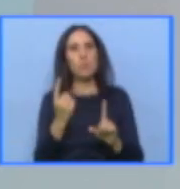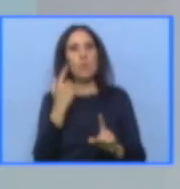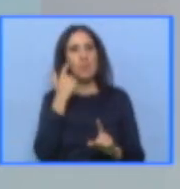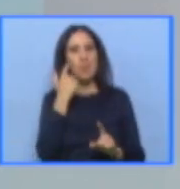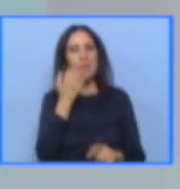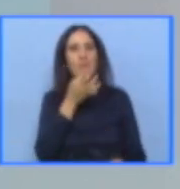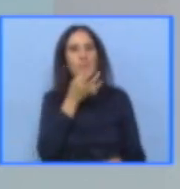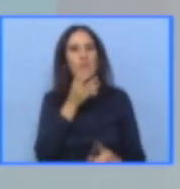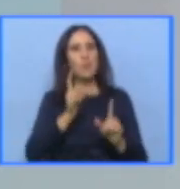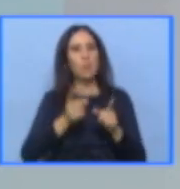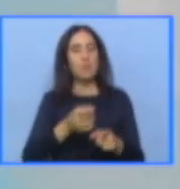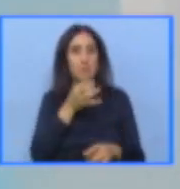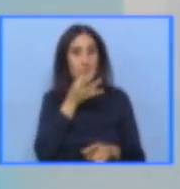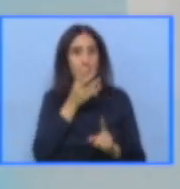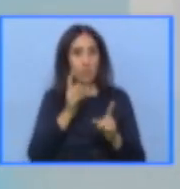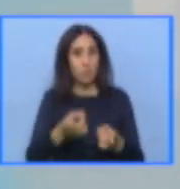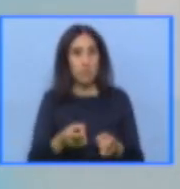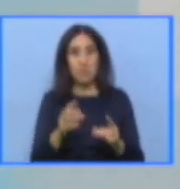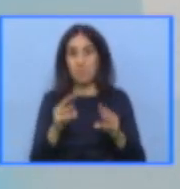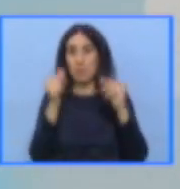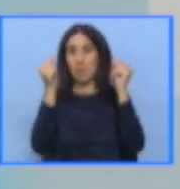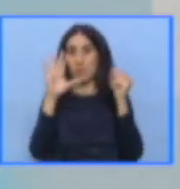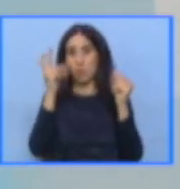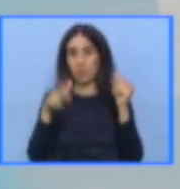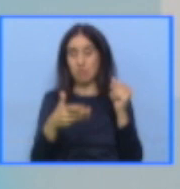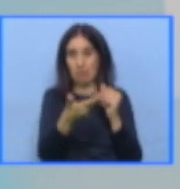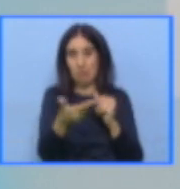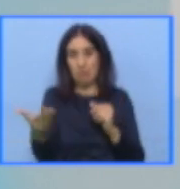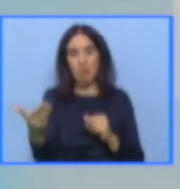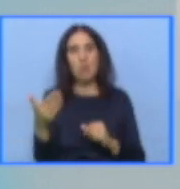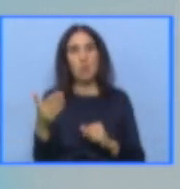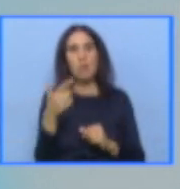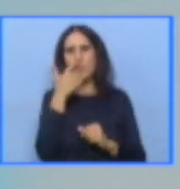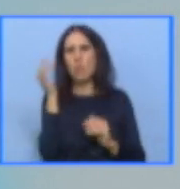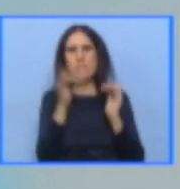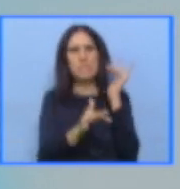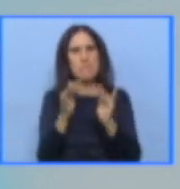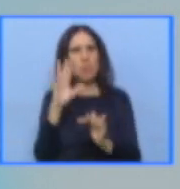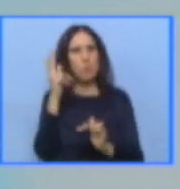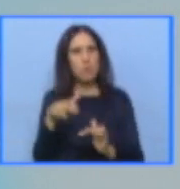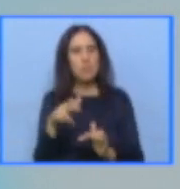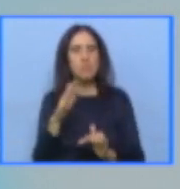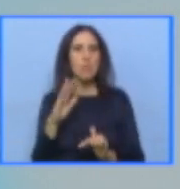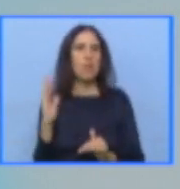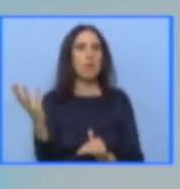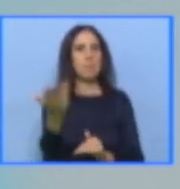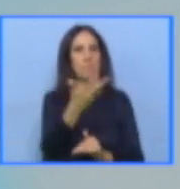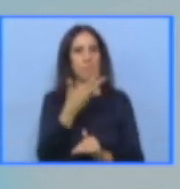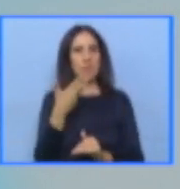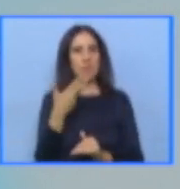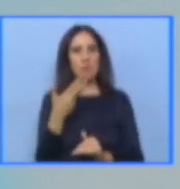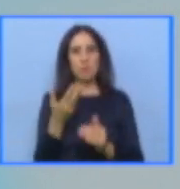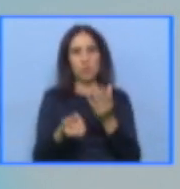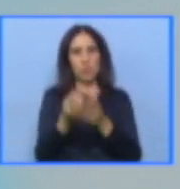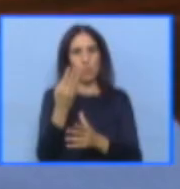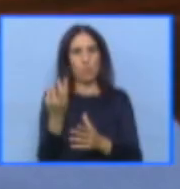começa-se a falar dos milagres que lá acontecem, começa-se a falar da afluência das pessoas que lá acontecem e do ambiente que ali se